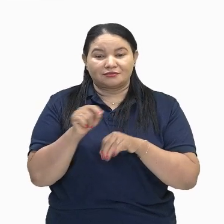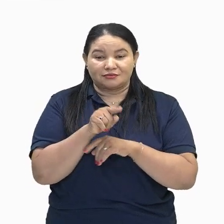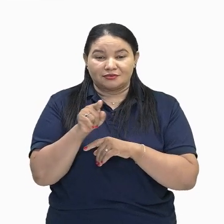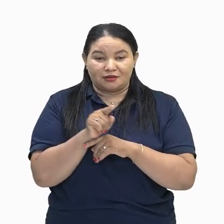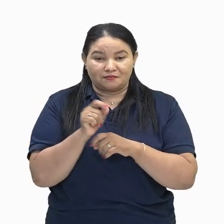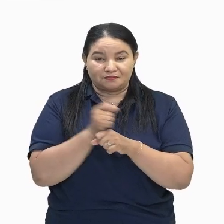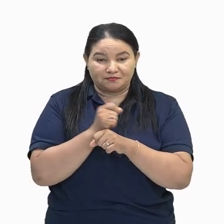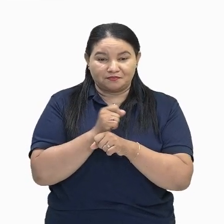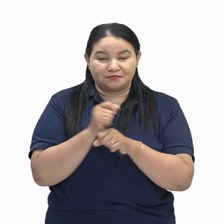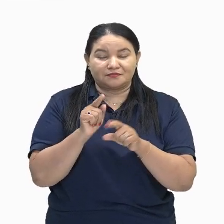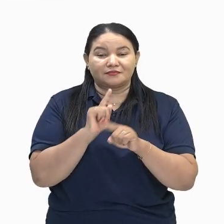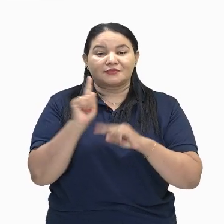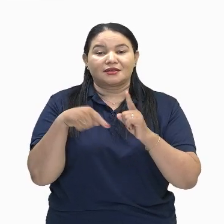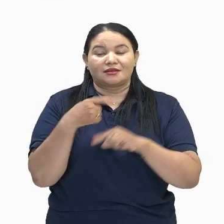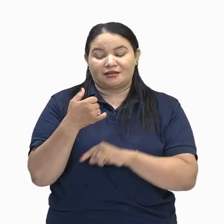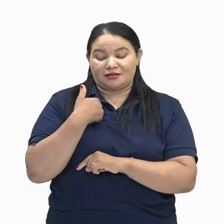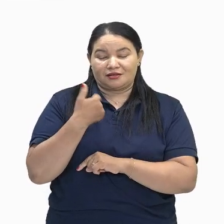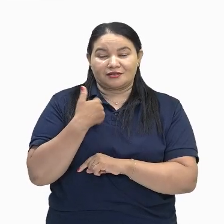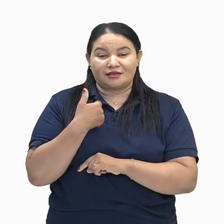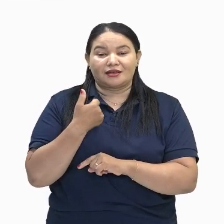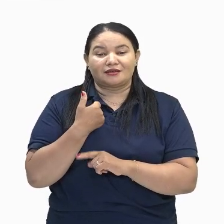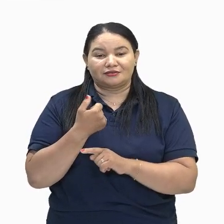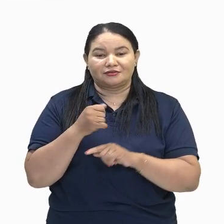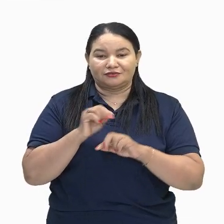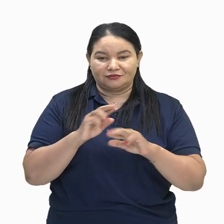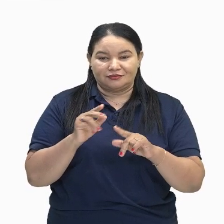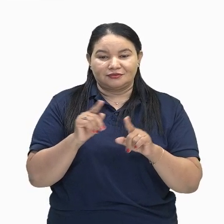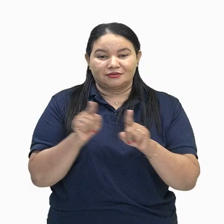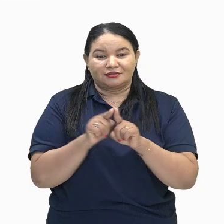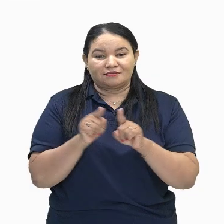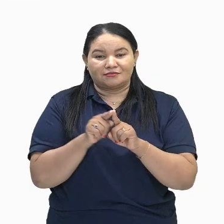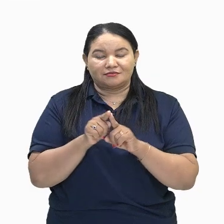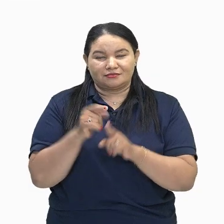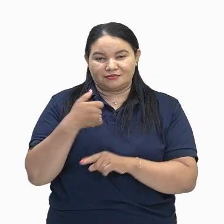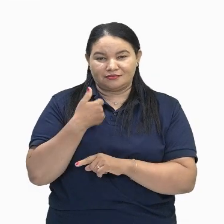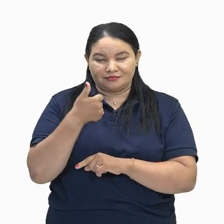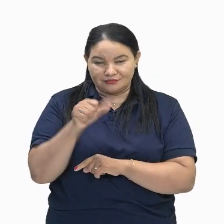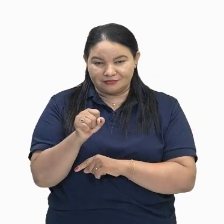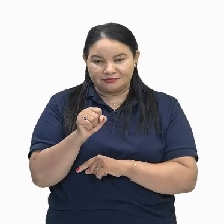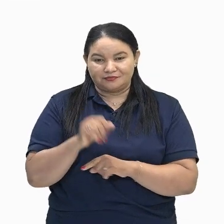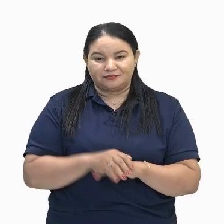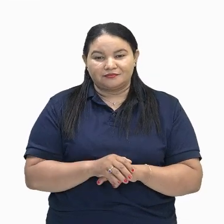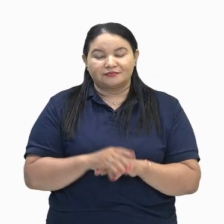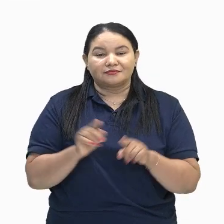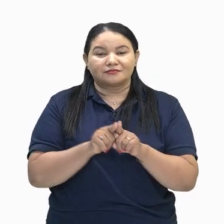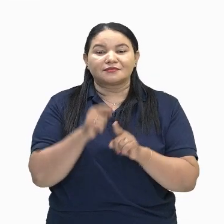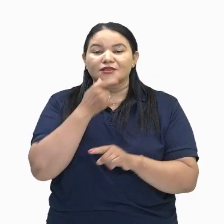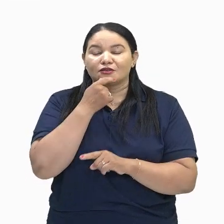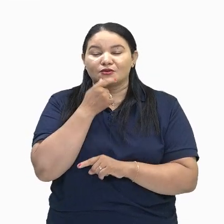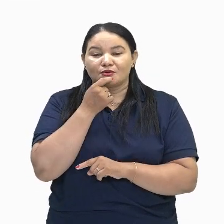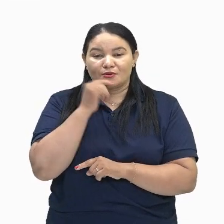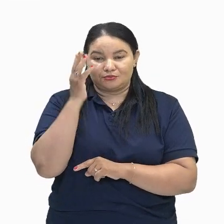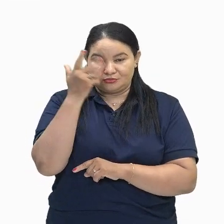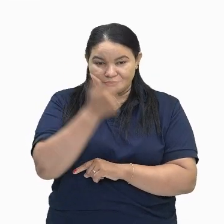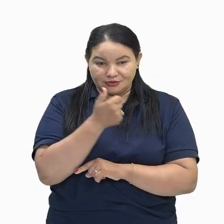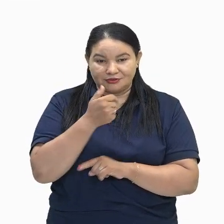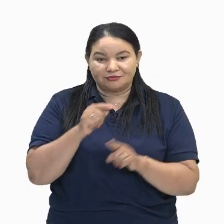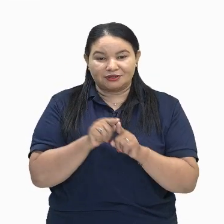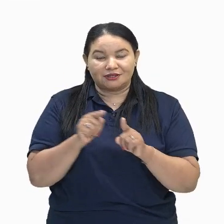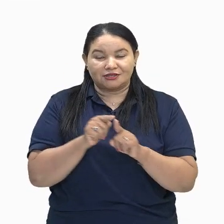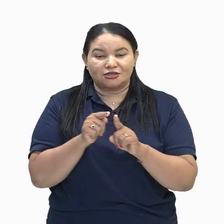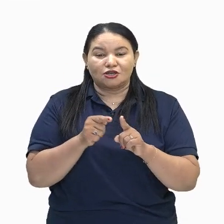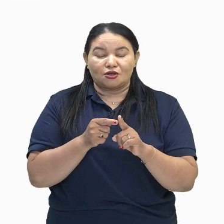anos, completavam primaveras. Em geral, 18. Os janotas, mesmo não